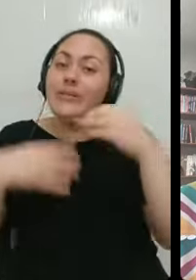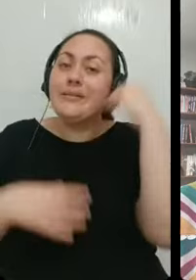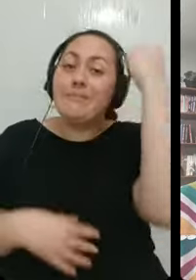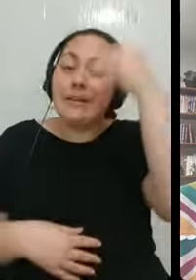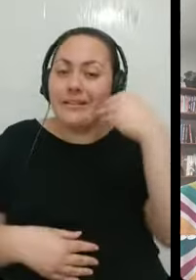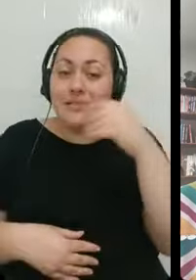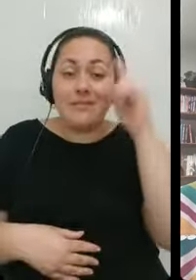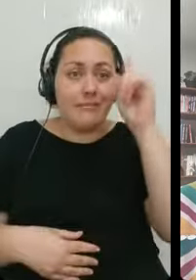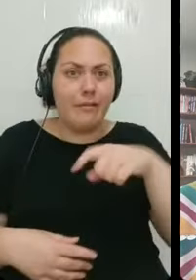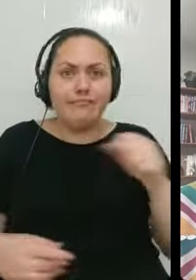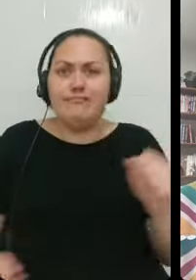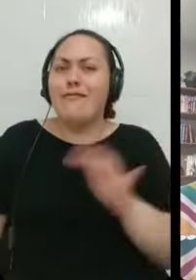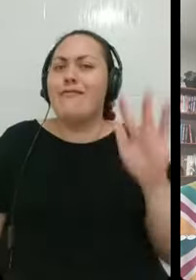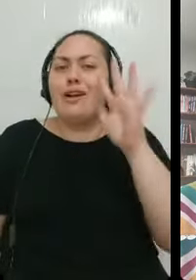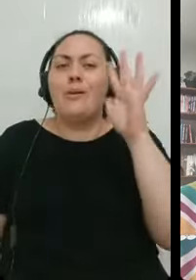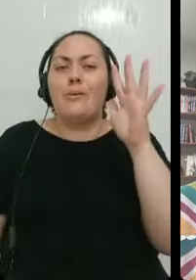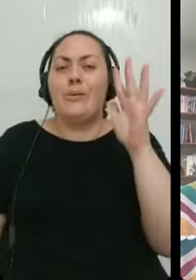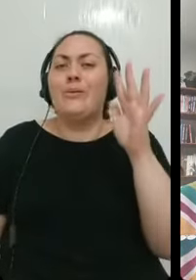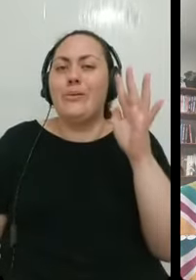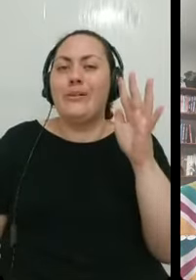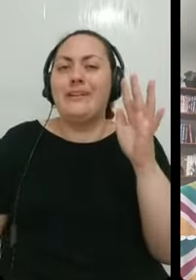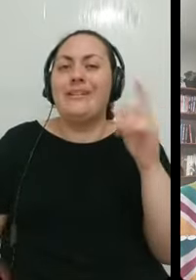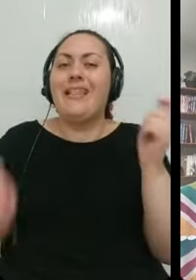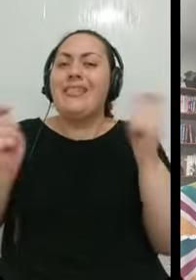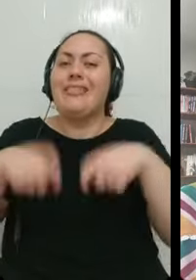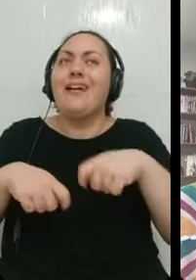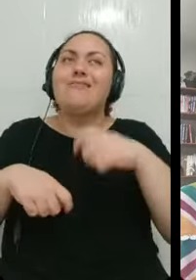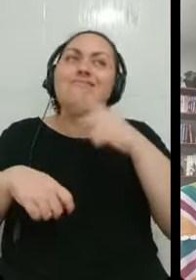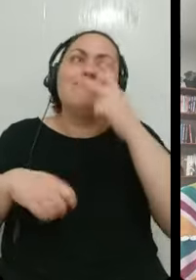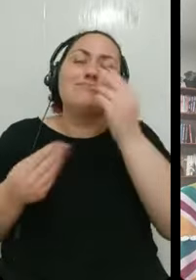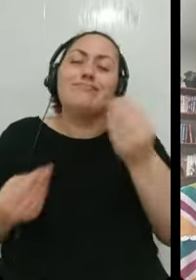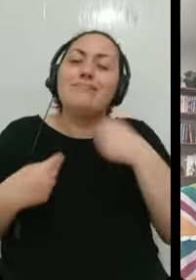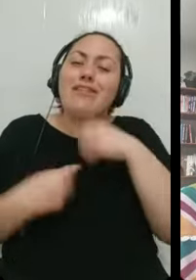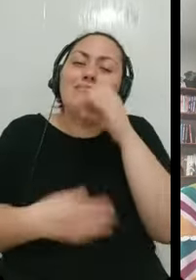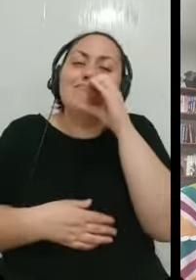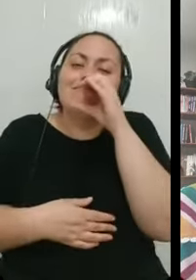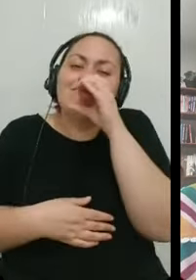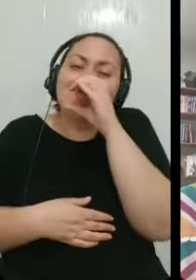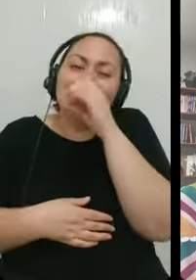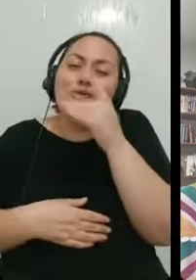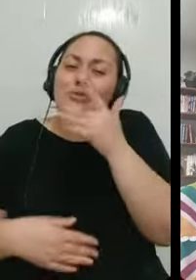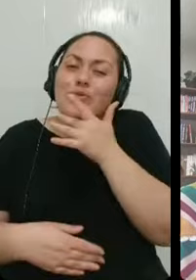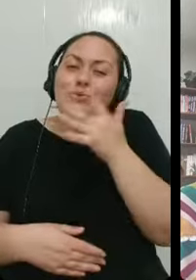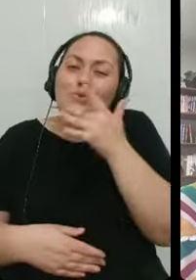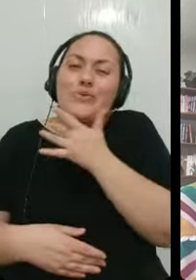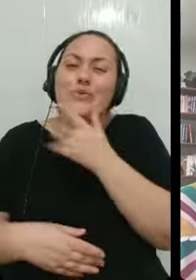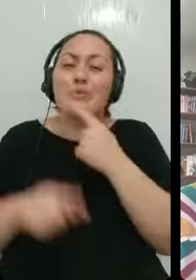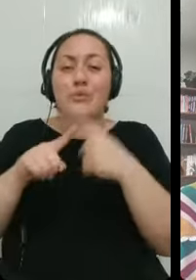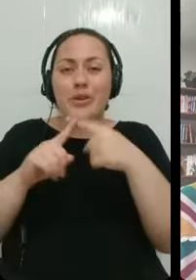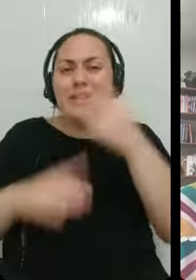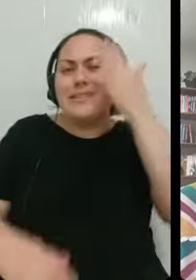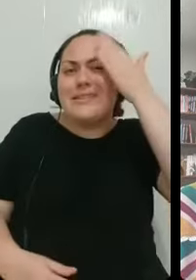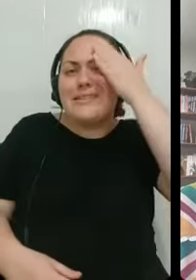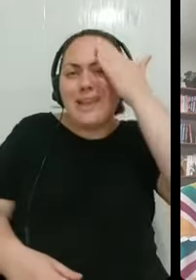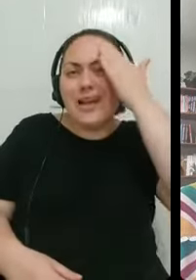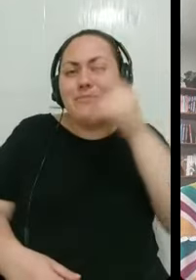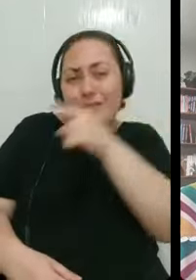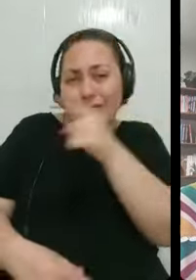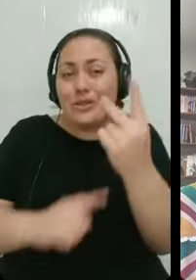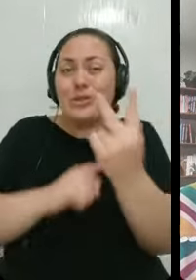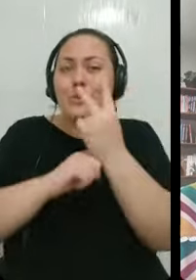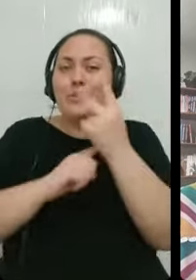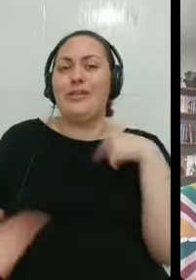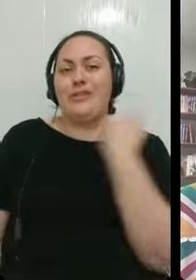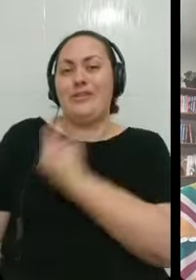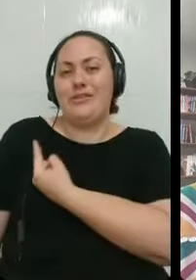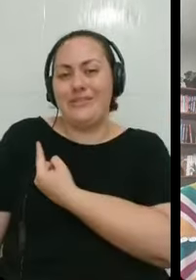gente ter o coração quentinho, assim, né, de saber que a gente está também sendo cuidado por vocês, né, e